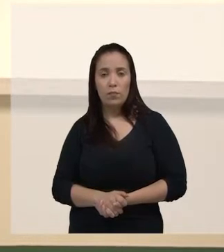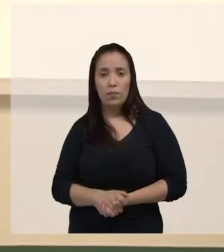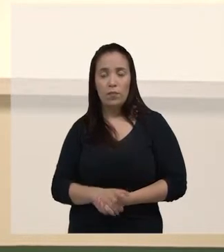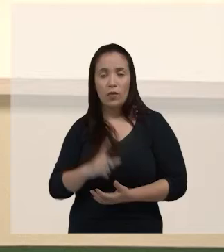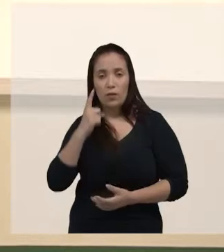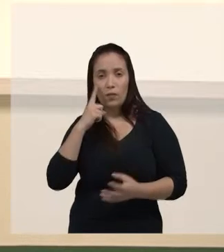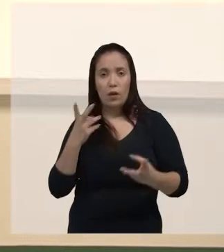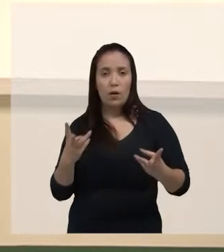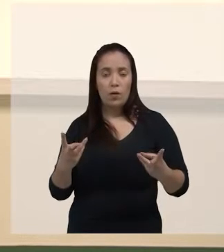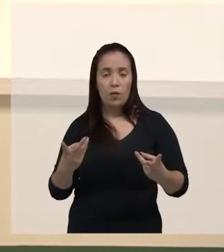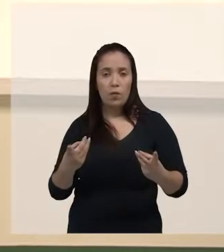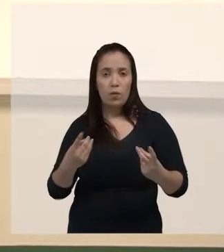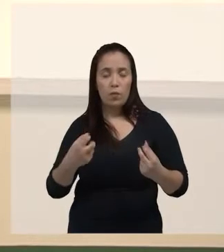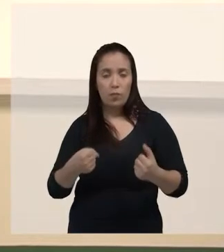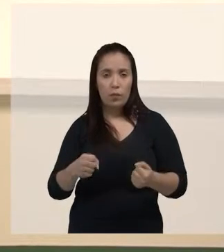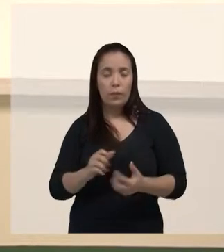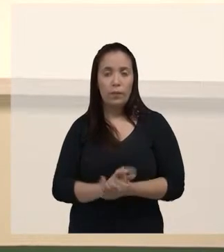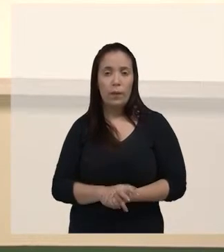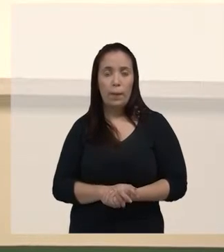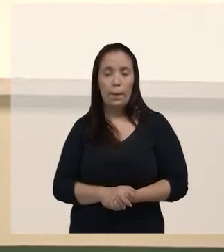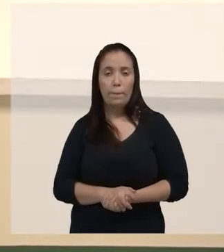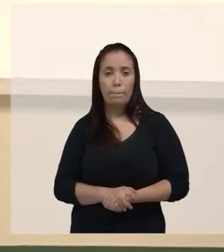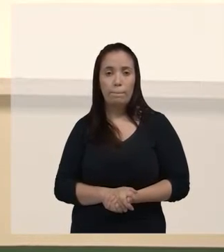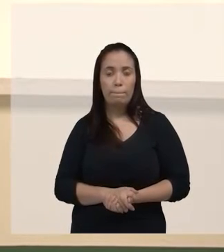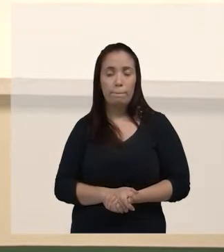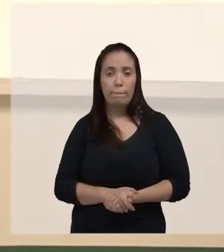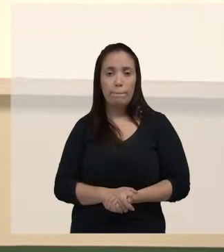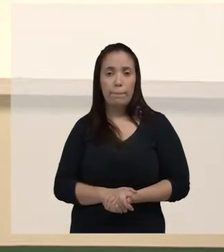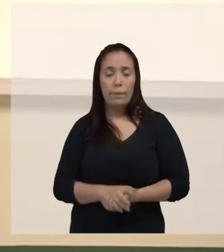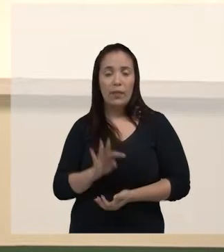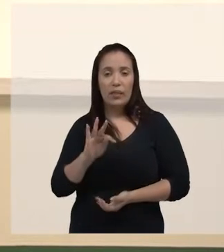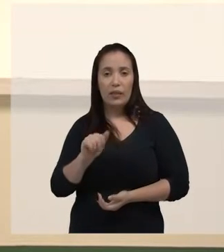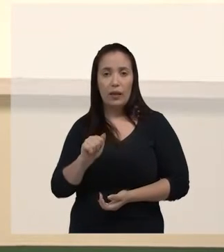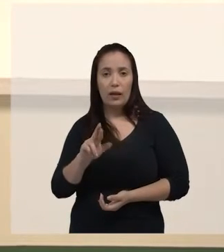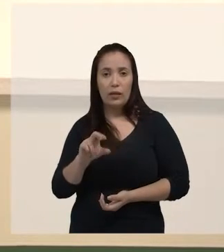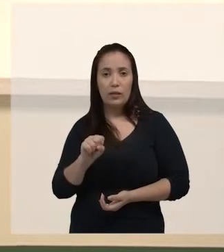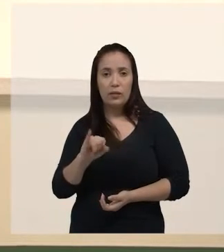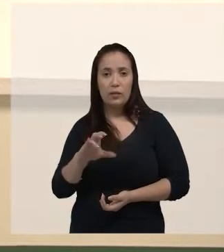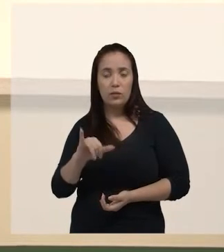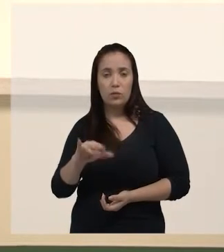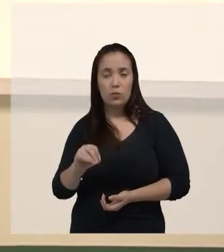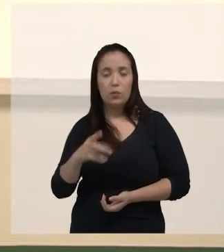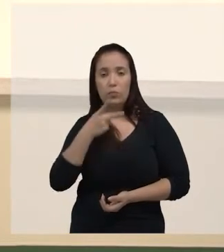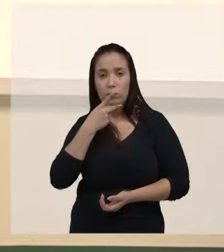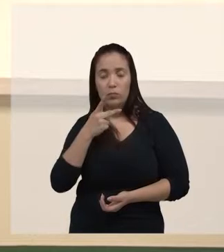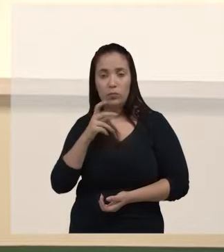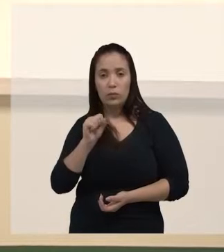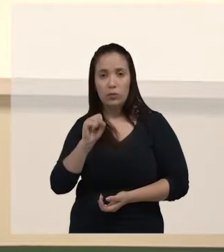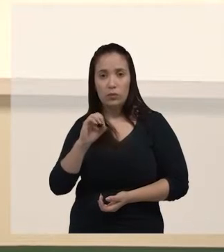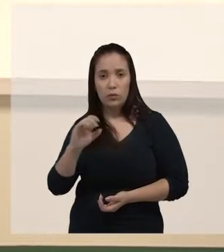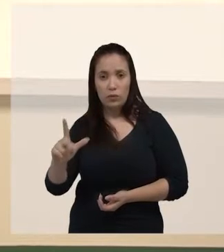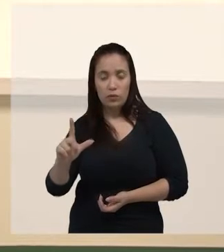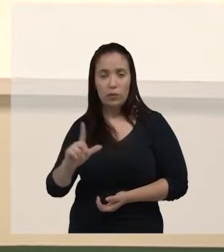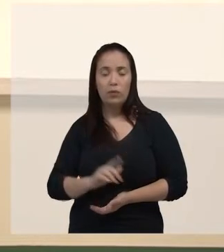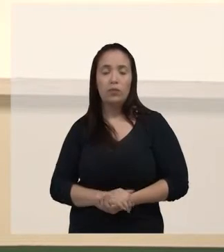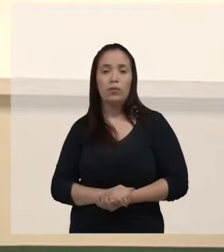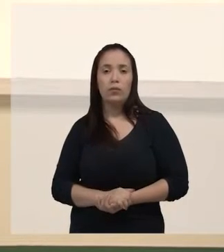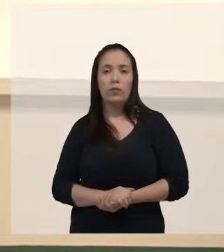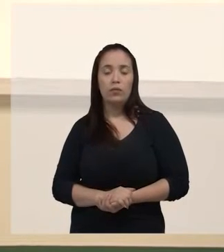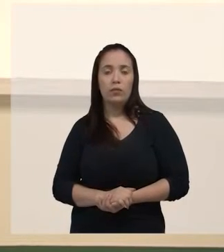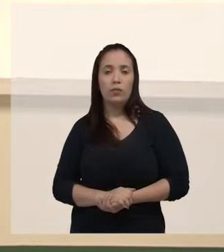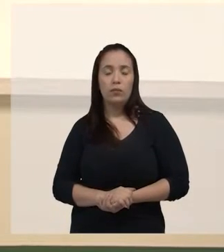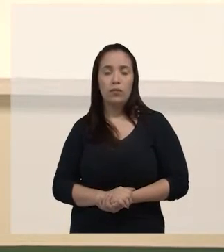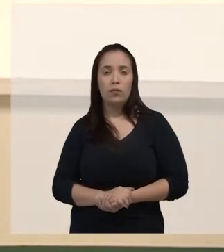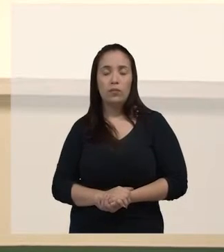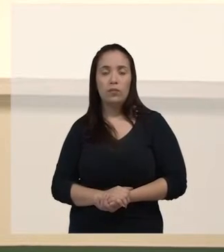4, 5, 6, 7, 8. Oitavo colocado, tá certo, Tarcísio Mota, do PSOL, né?